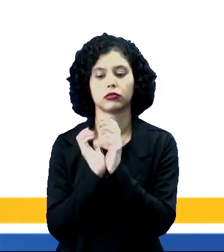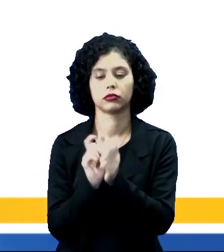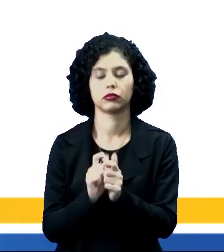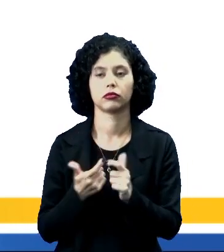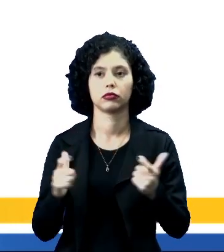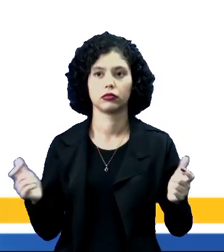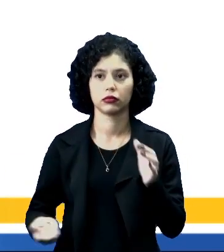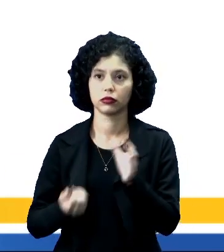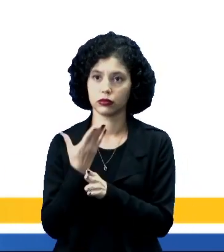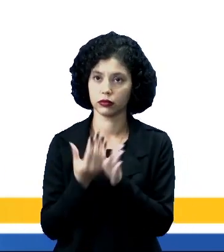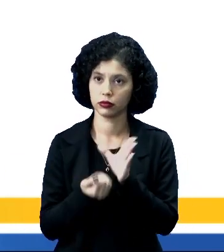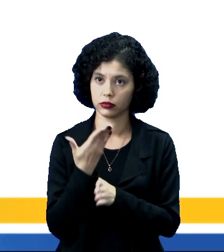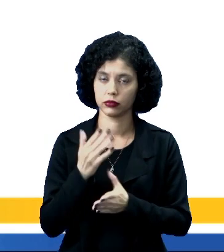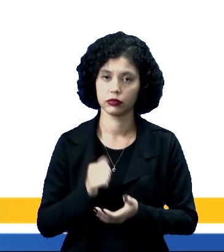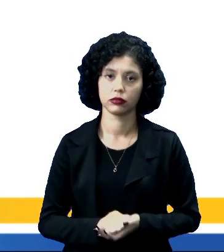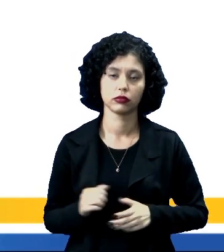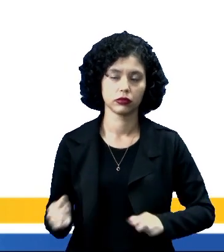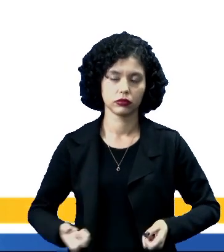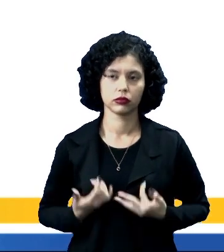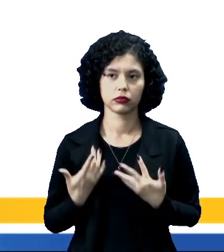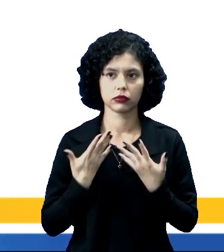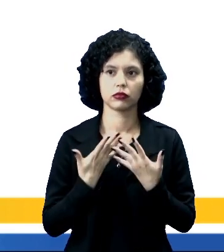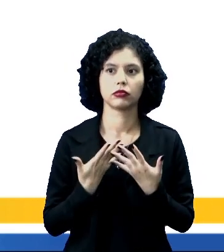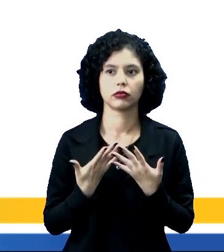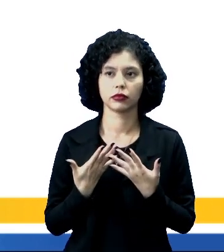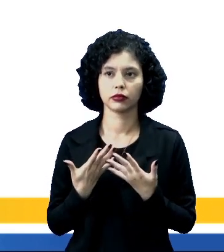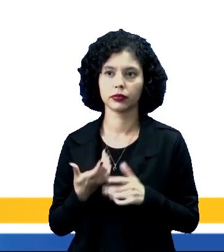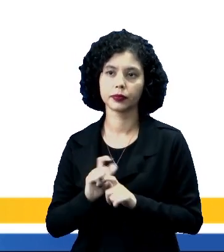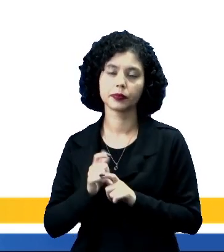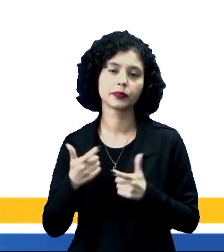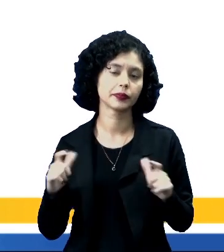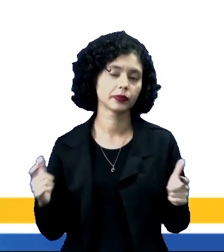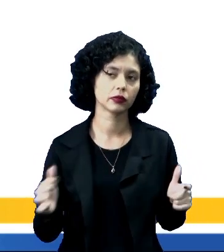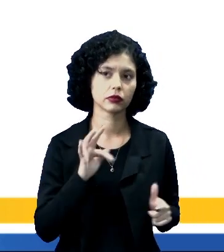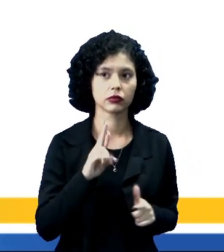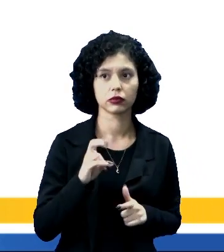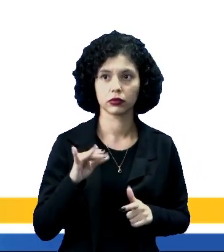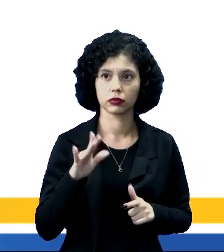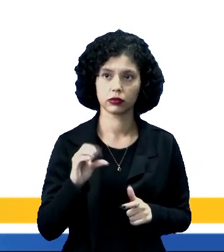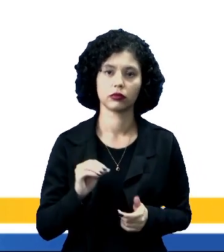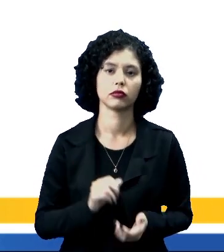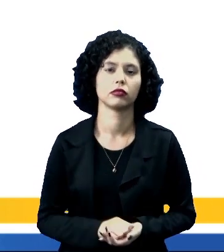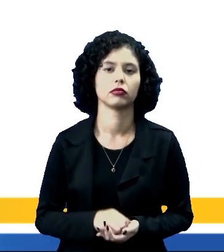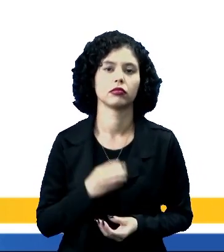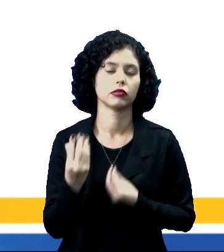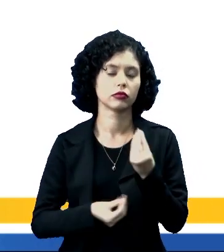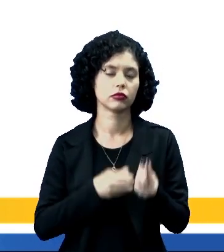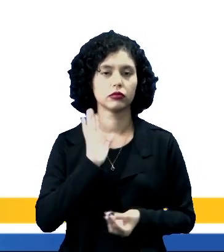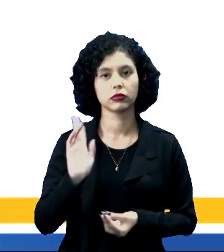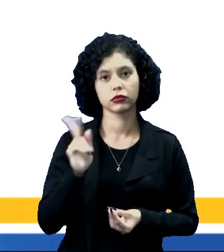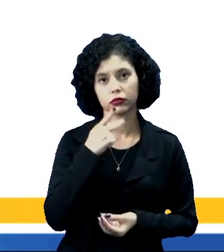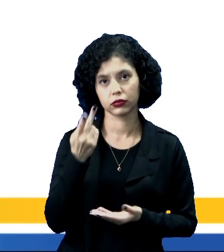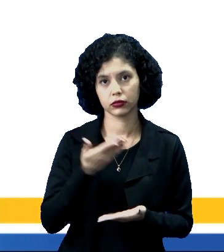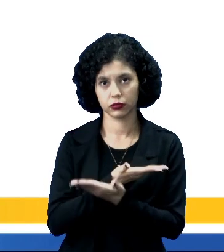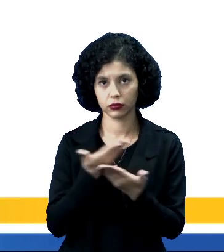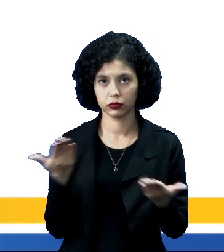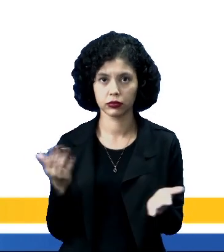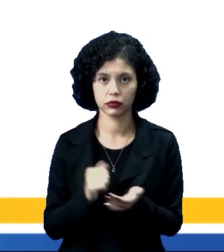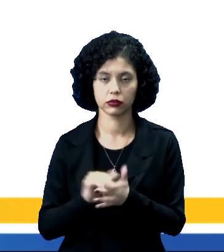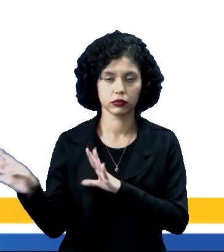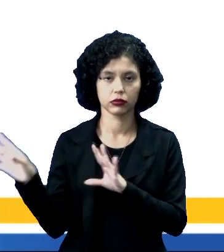aumentar a produção do folículo estimulante e Esse aumento do folículo estimulante Como já mencionei para vocês